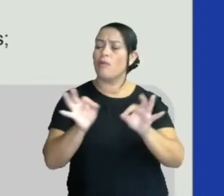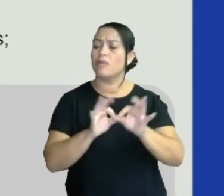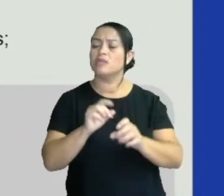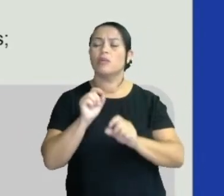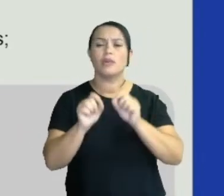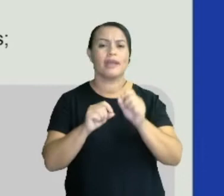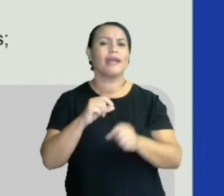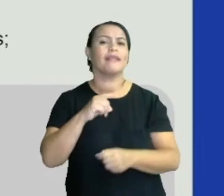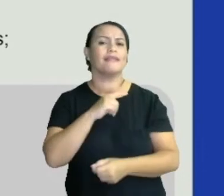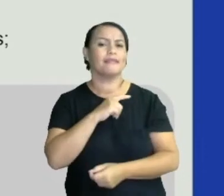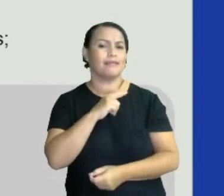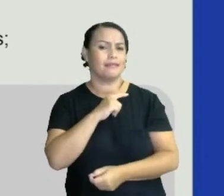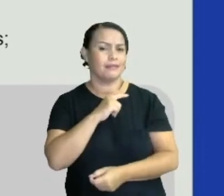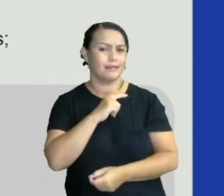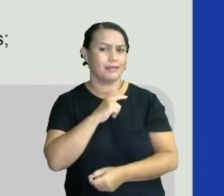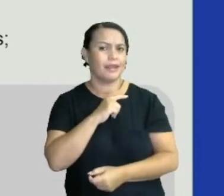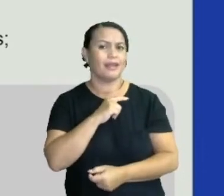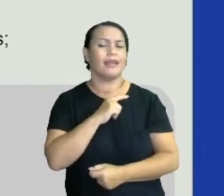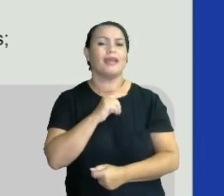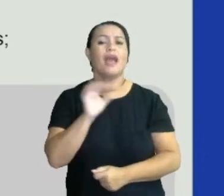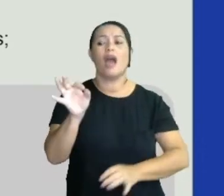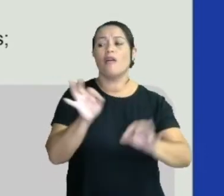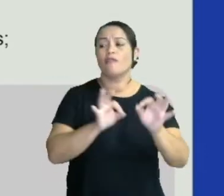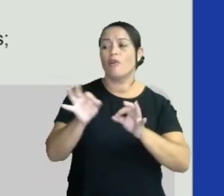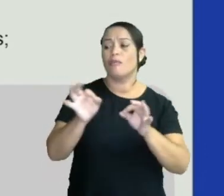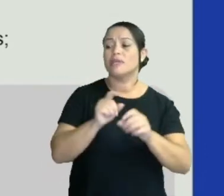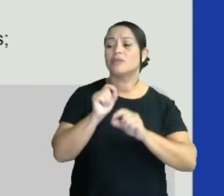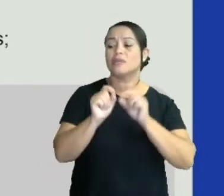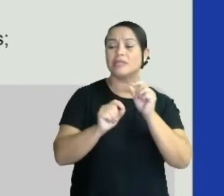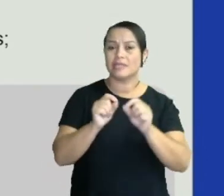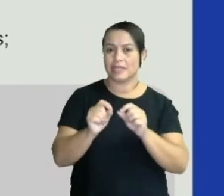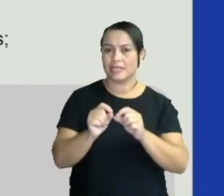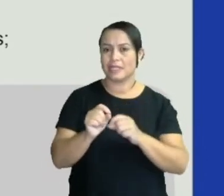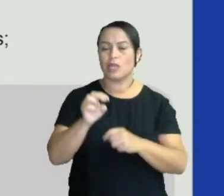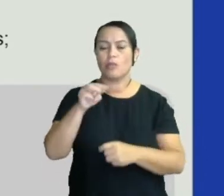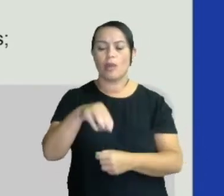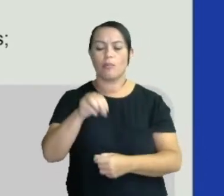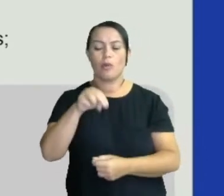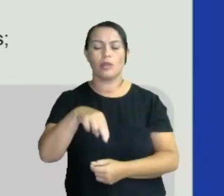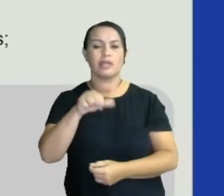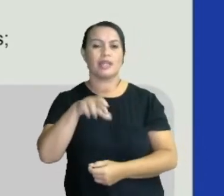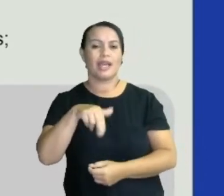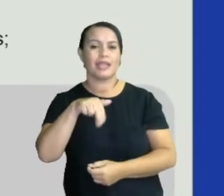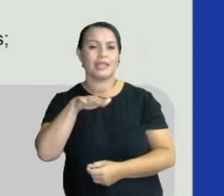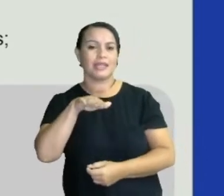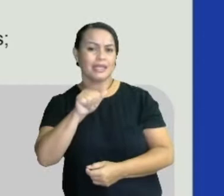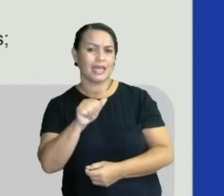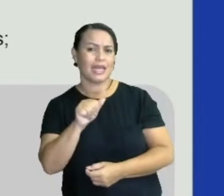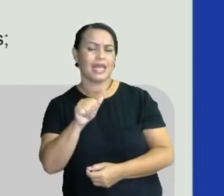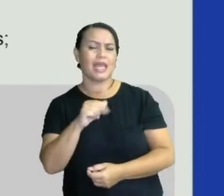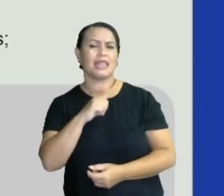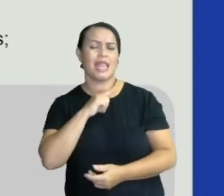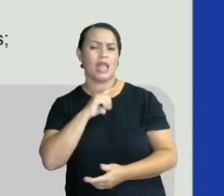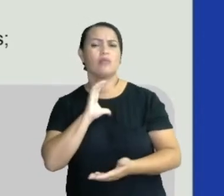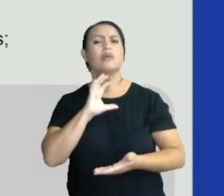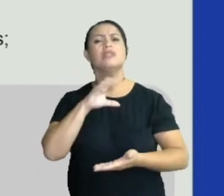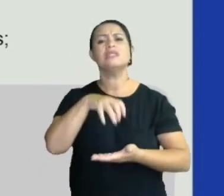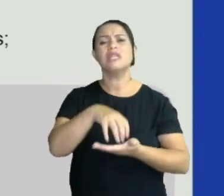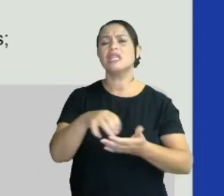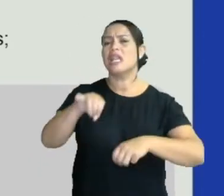eles têm a formação de uma monarquia bem centralizada. Os monarcas